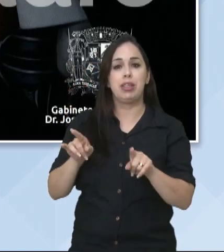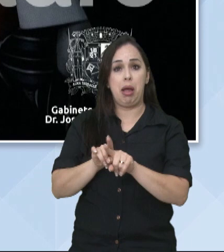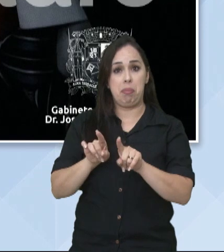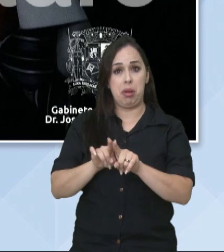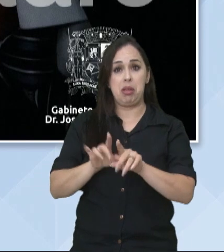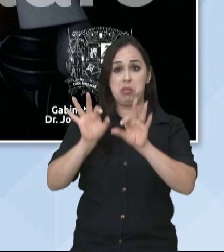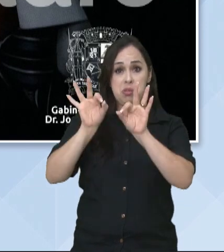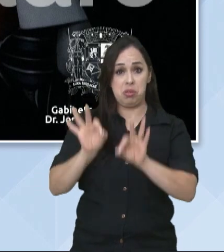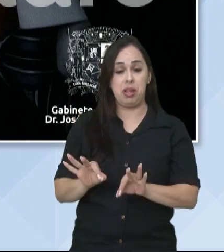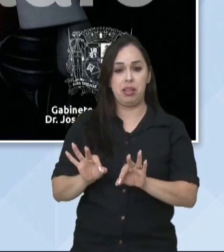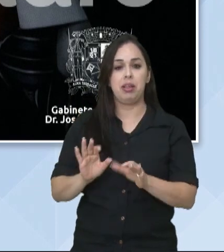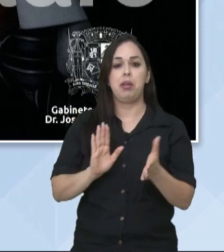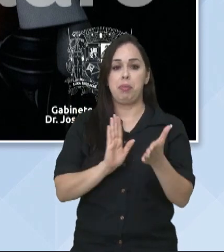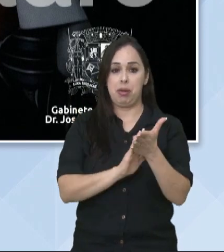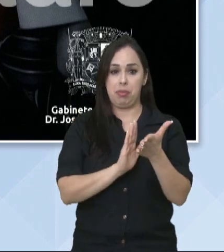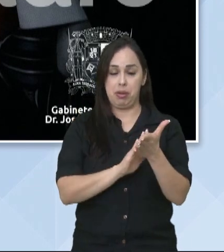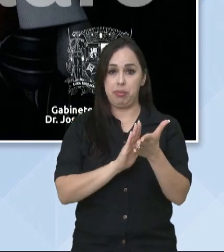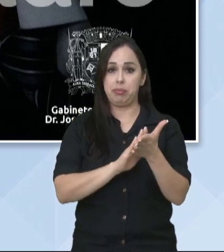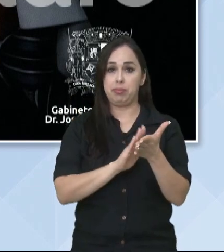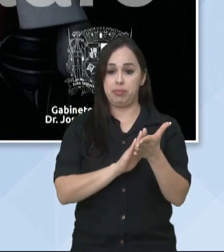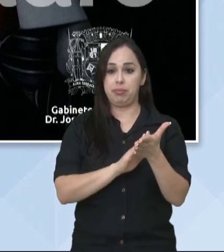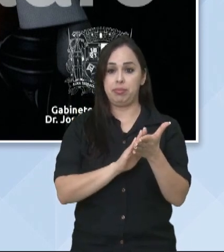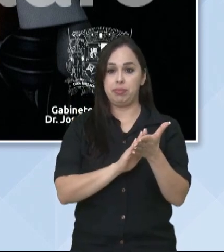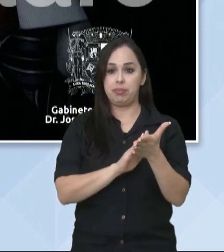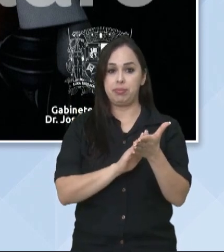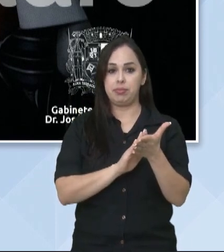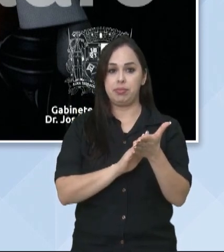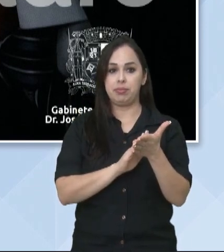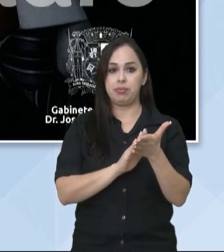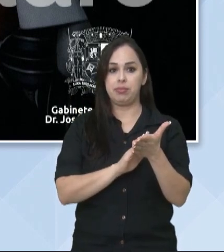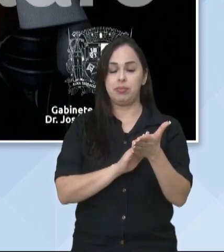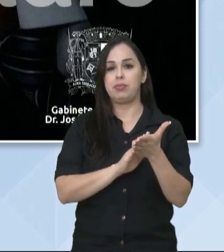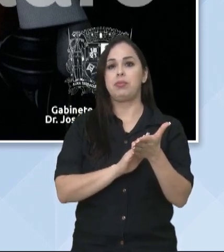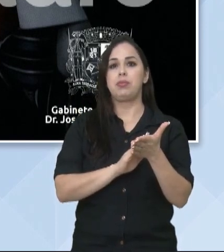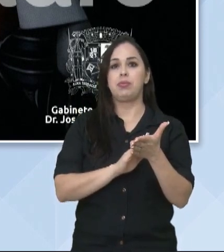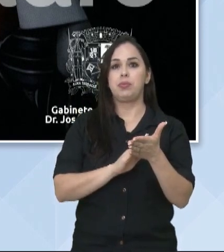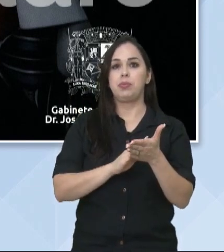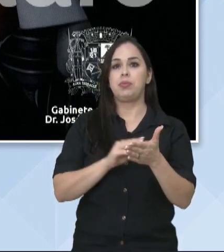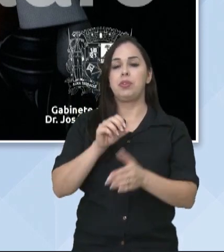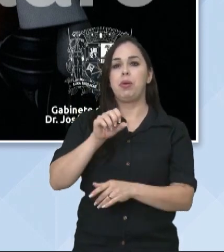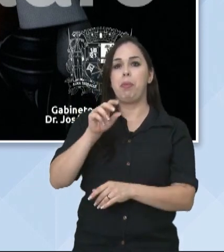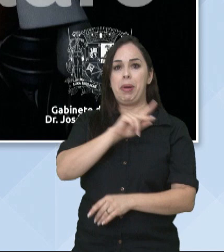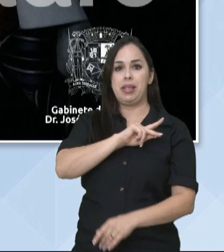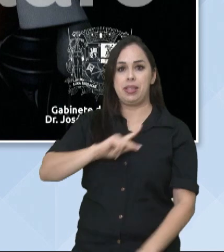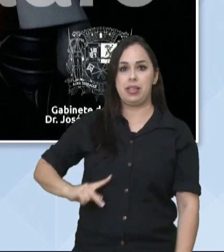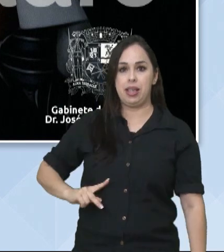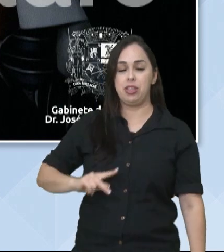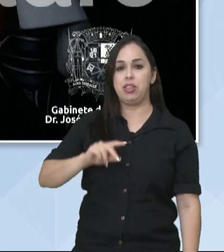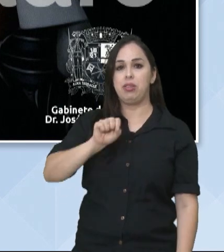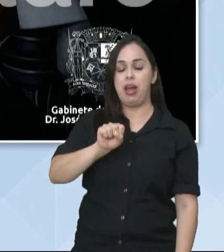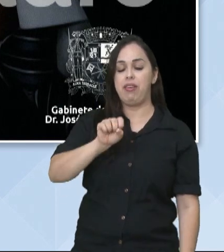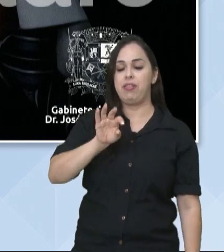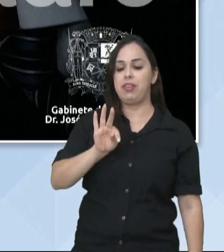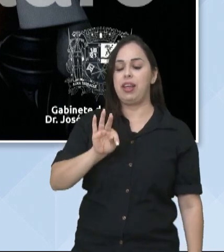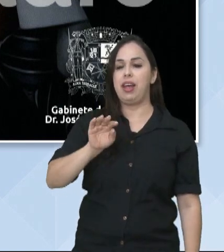Ordeira. Parabenizar também o Alexandre de Moraes, o presidente do STF,